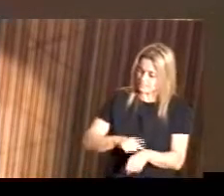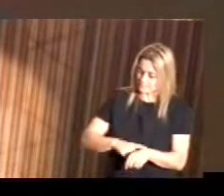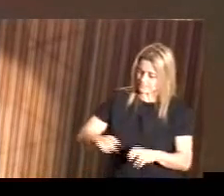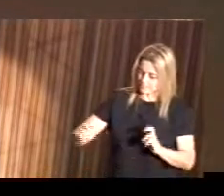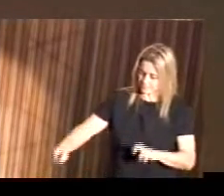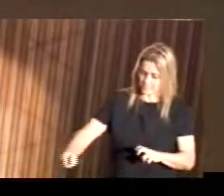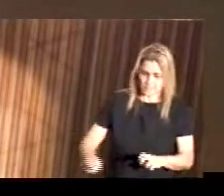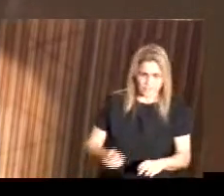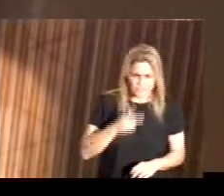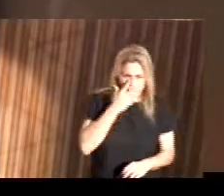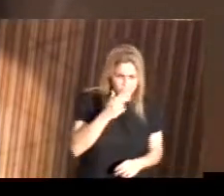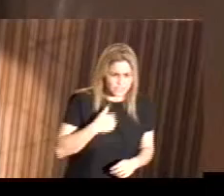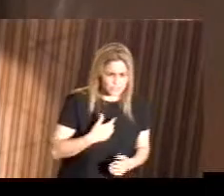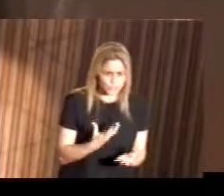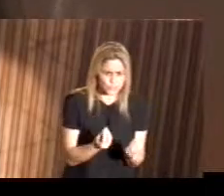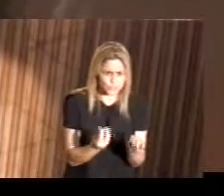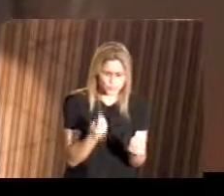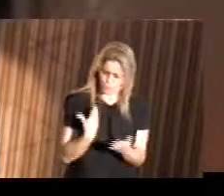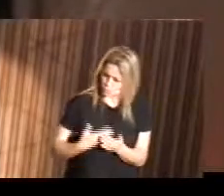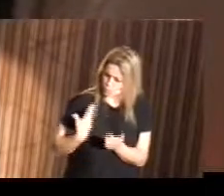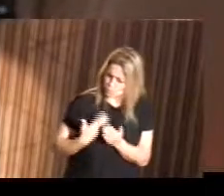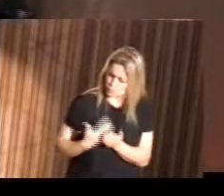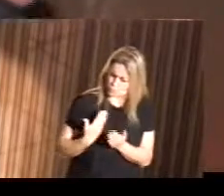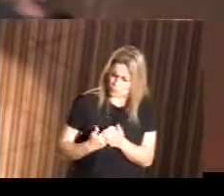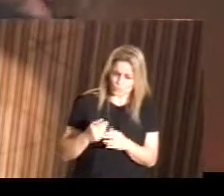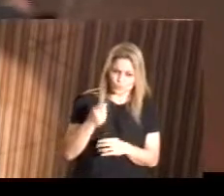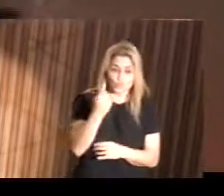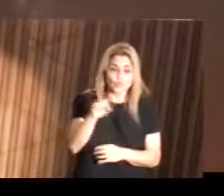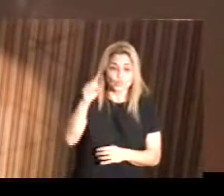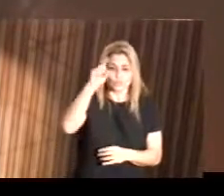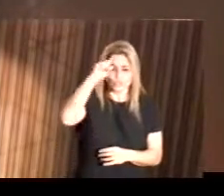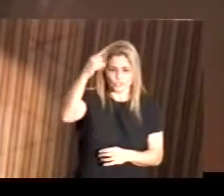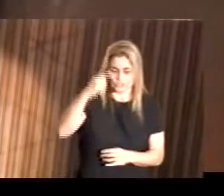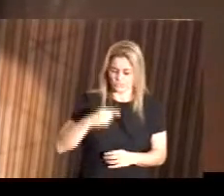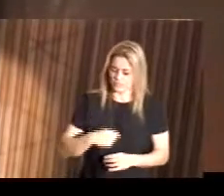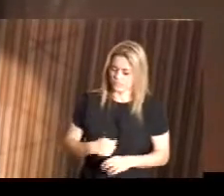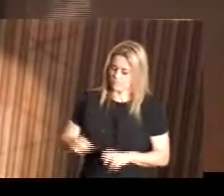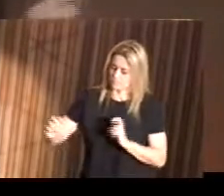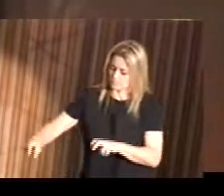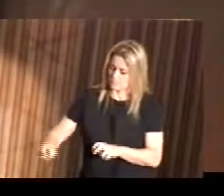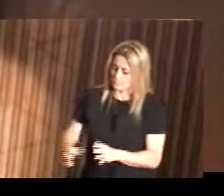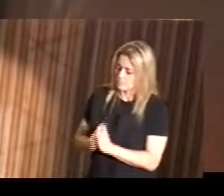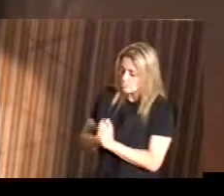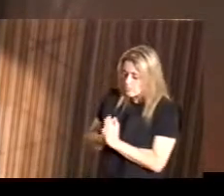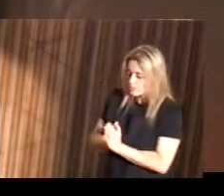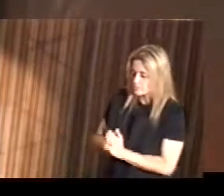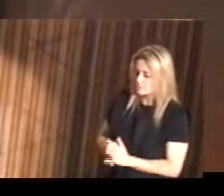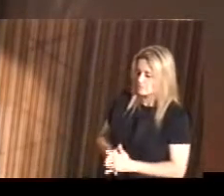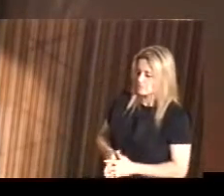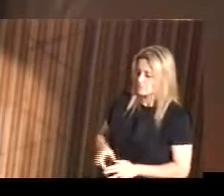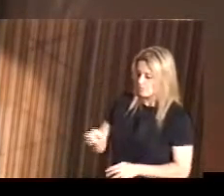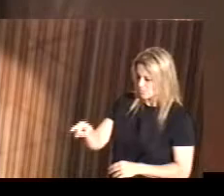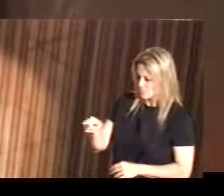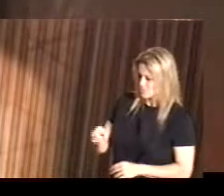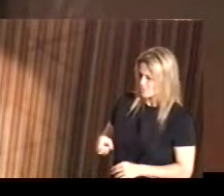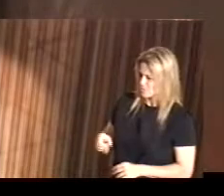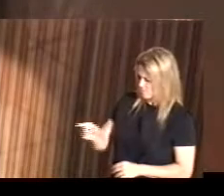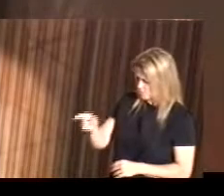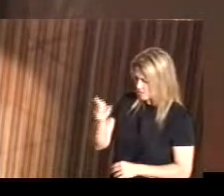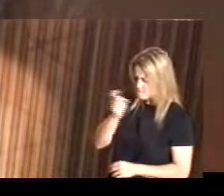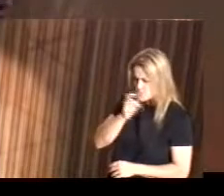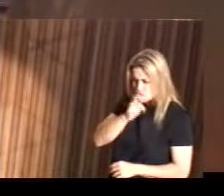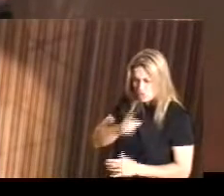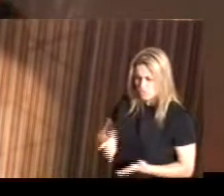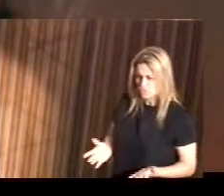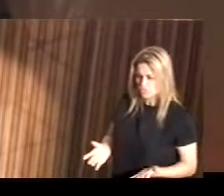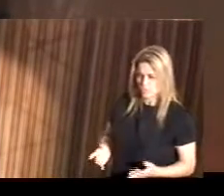estudei tanta filosofia na minha vida. No último dia de aula eu briguei com ele. Falei: olha, o senhor é mentiroso. Como? O senhor está me chamando de mentiroso?